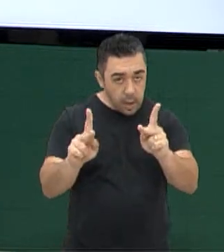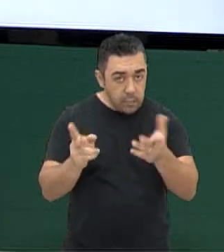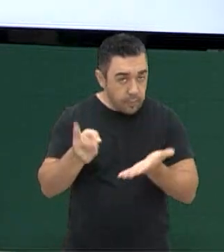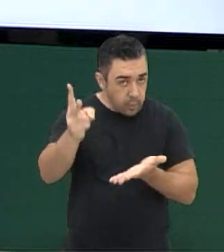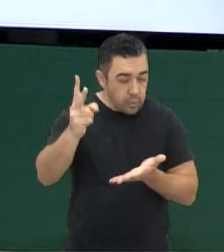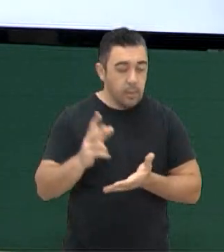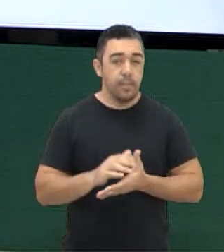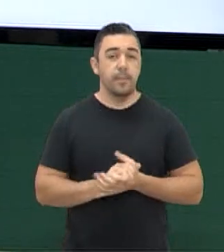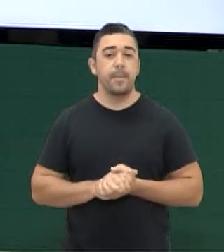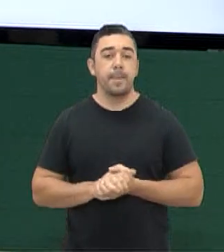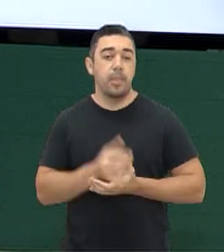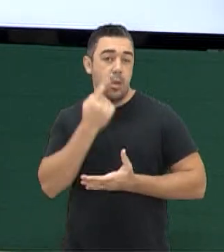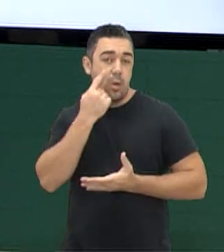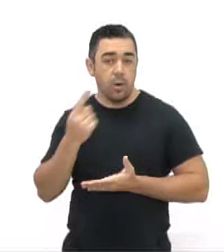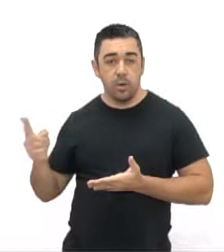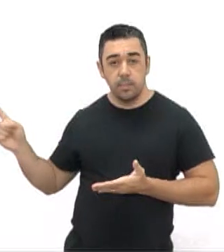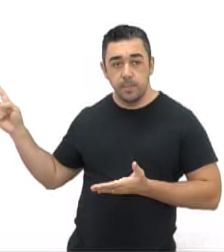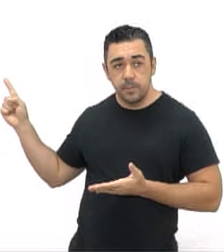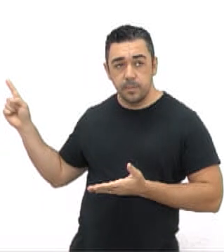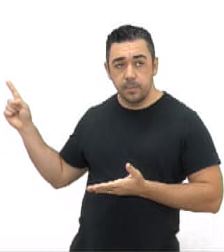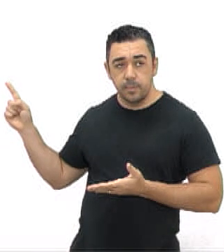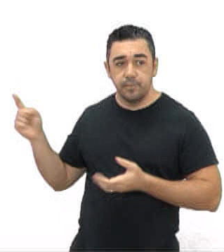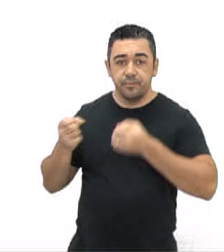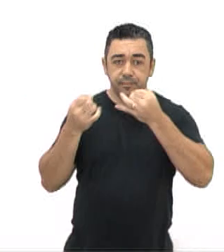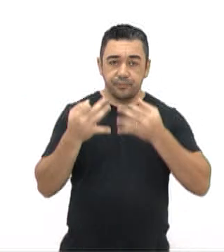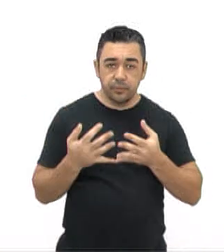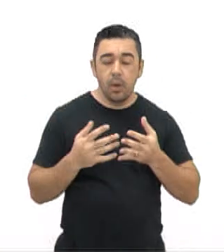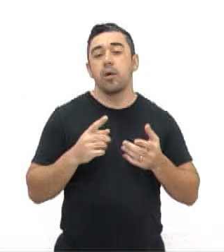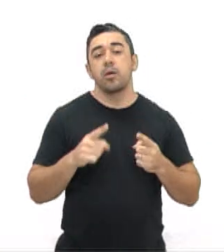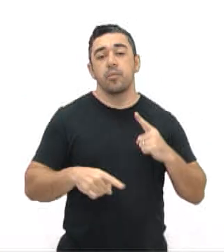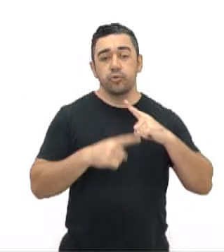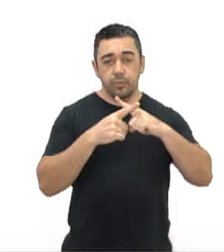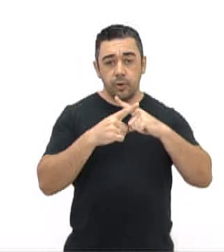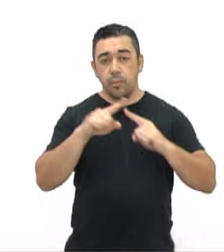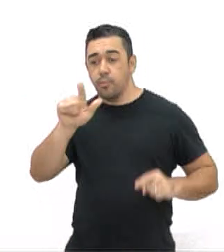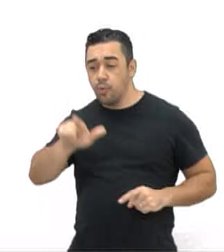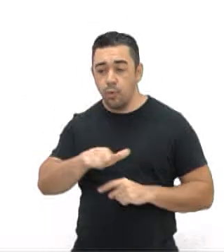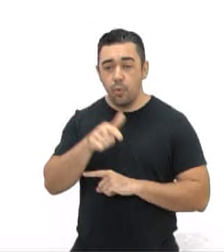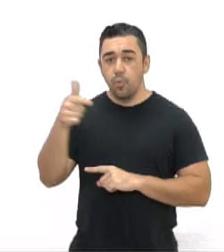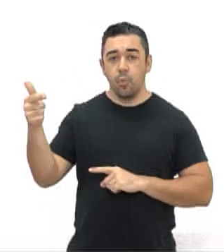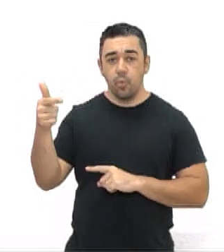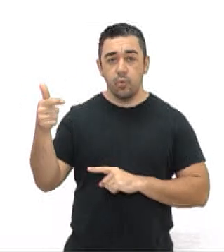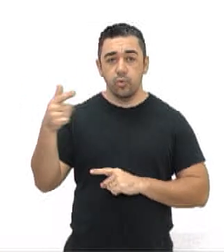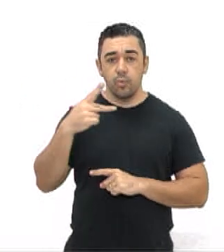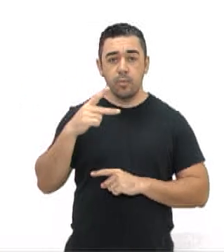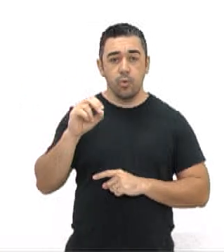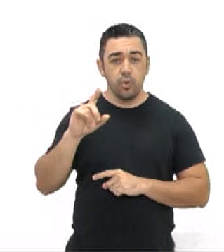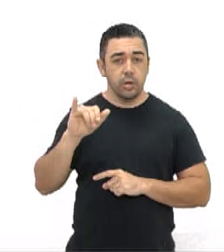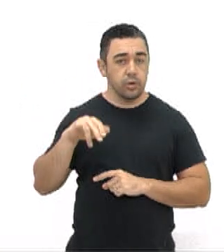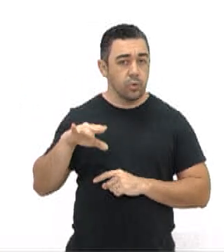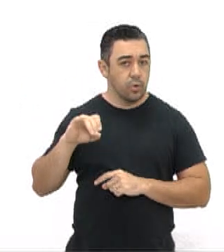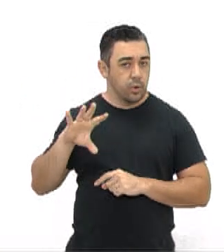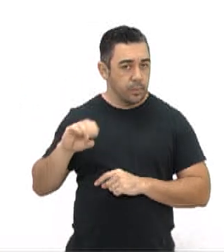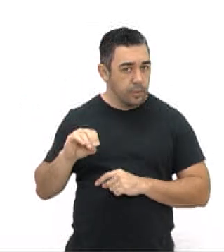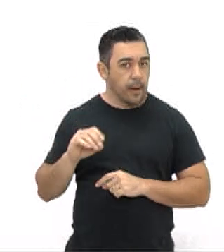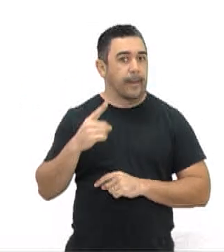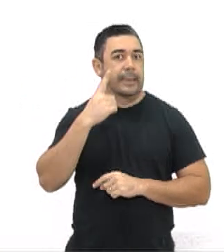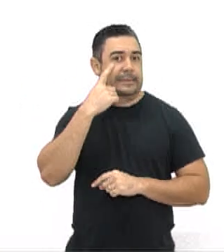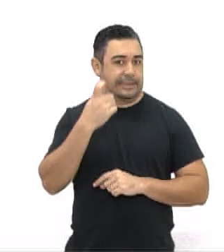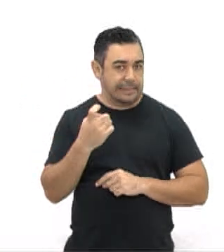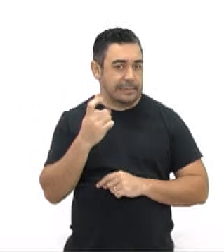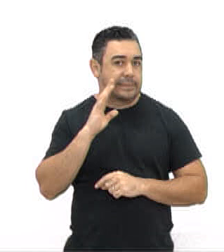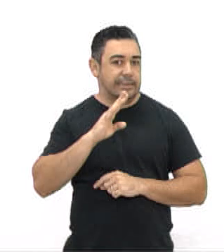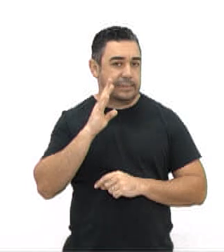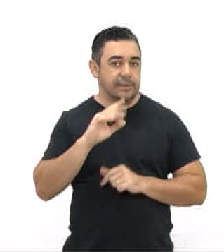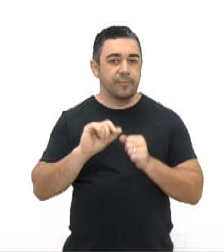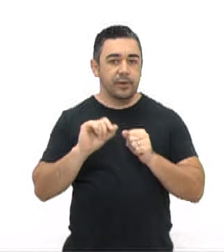continuar? Olha lá. Multiplicando um polinômio por outro polinômio. Agora a coisa vai ficar mais interessante. Nós